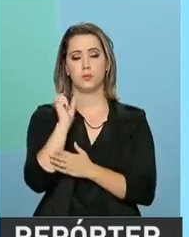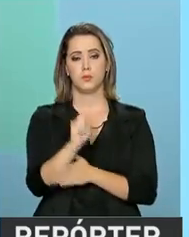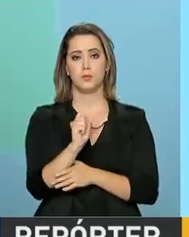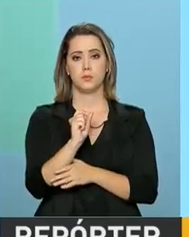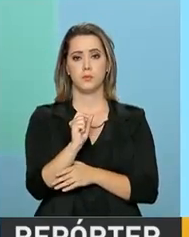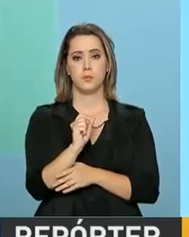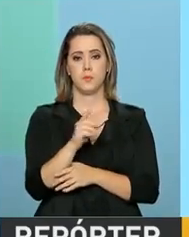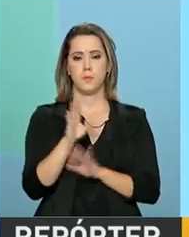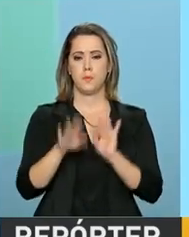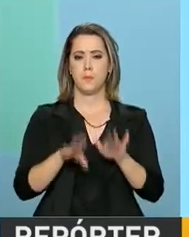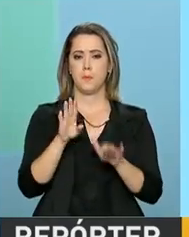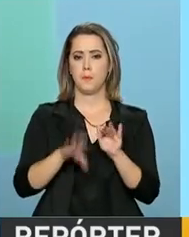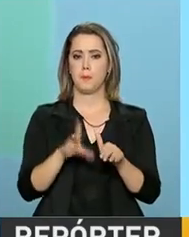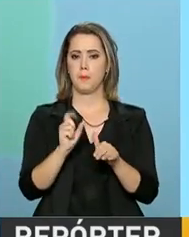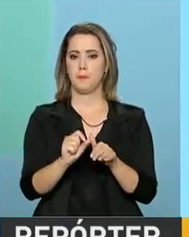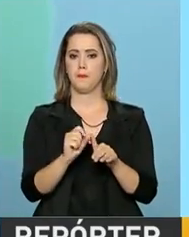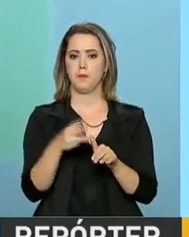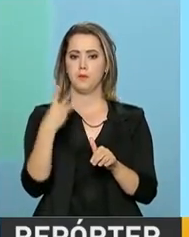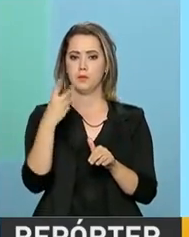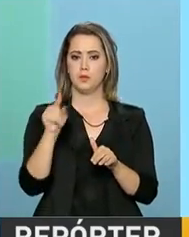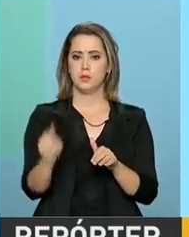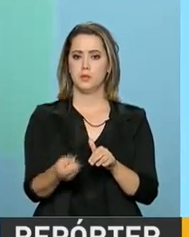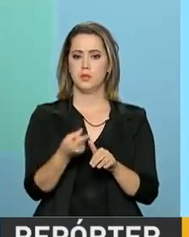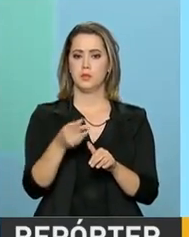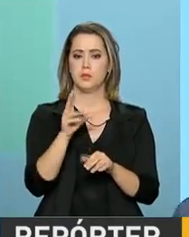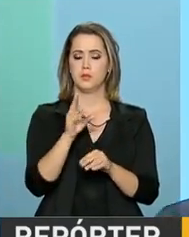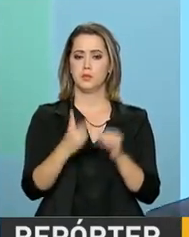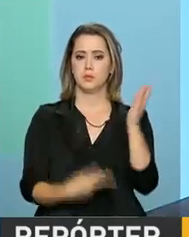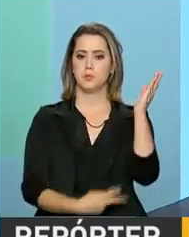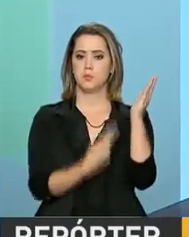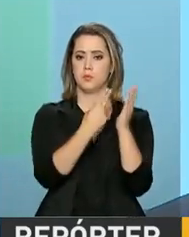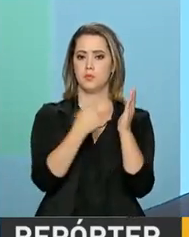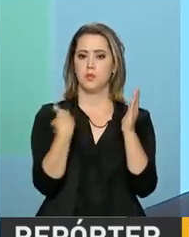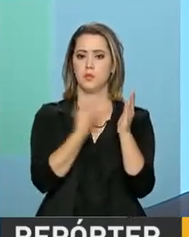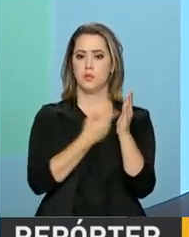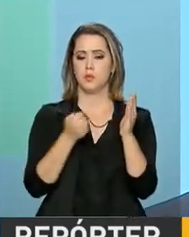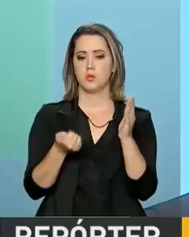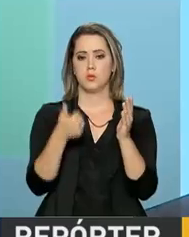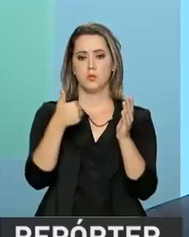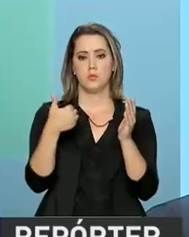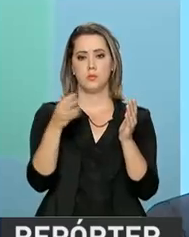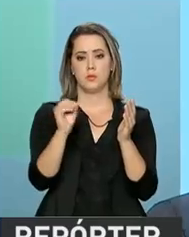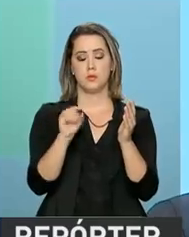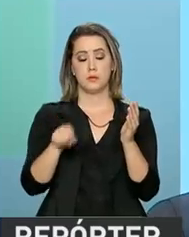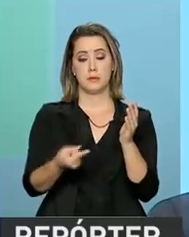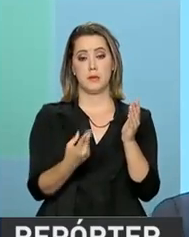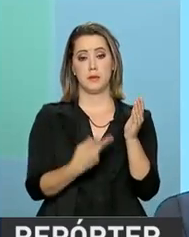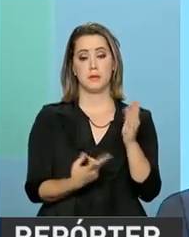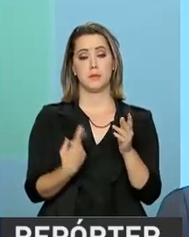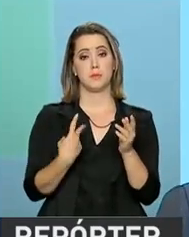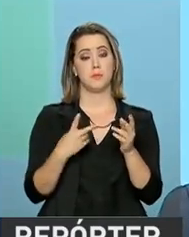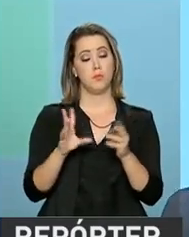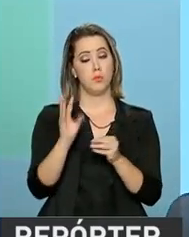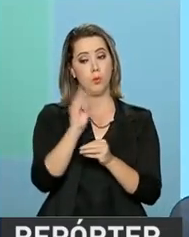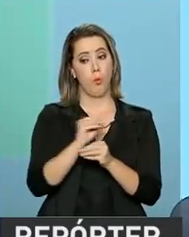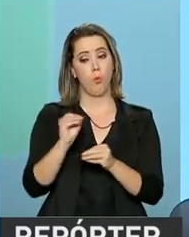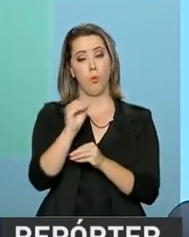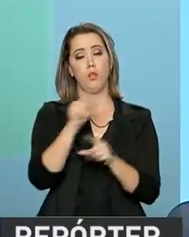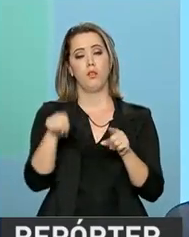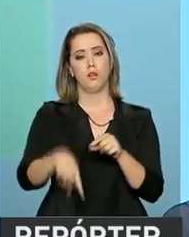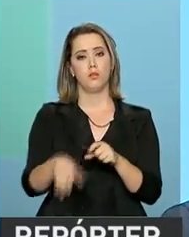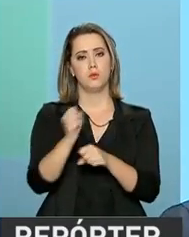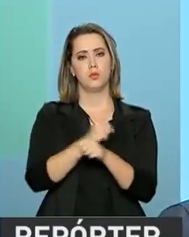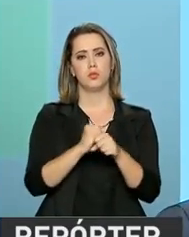tivemos em torno de 3 procedimentos esse ano est com quase 10.000 procedimentos e um ano Isso prova a o